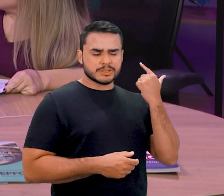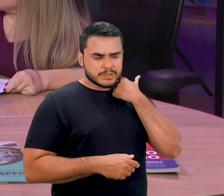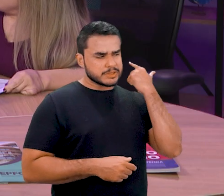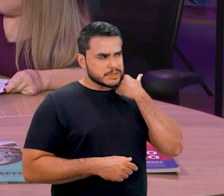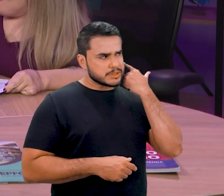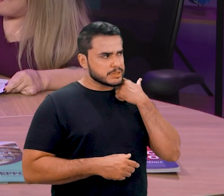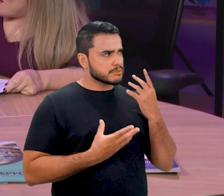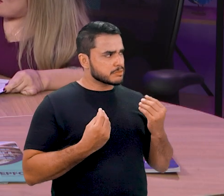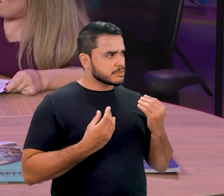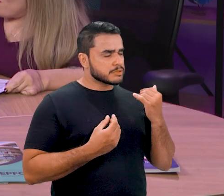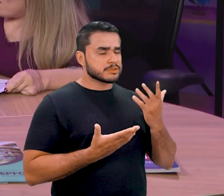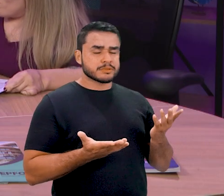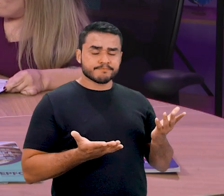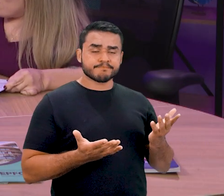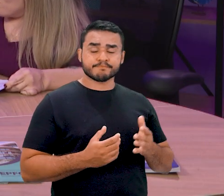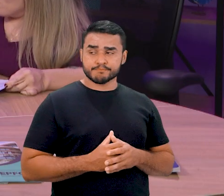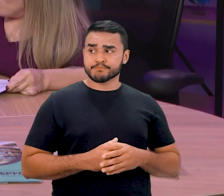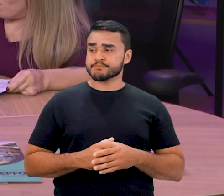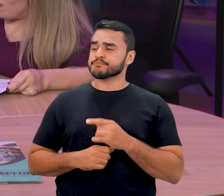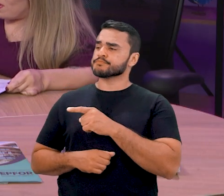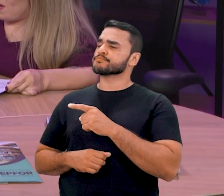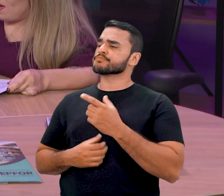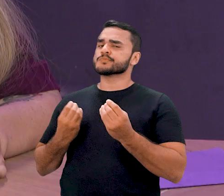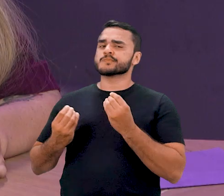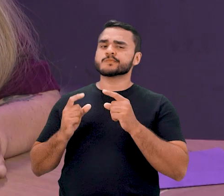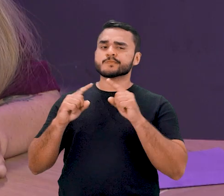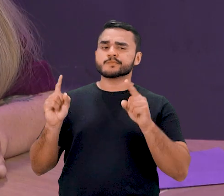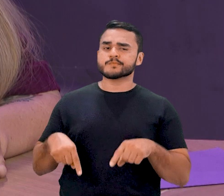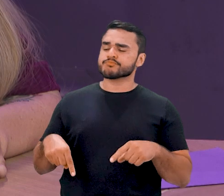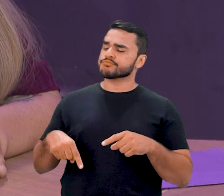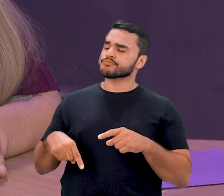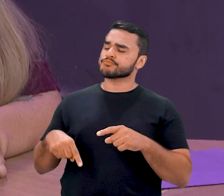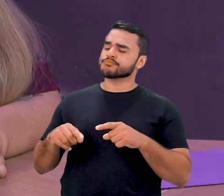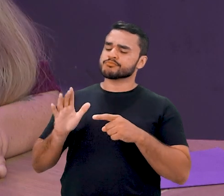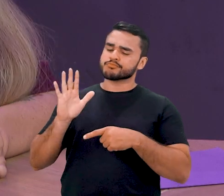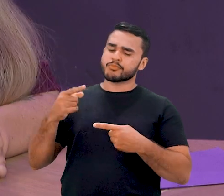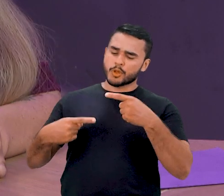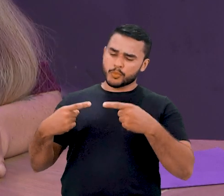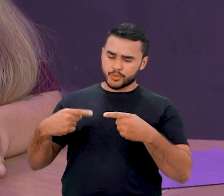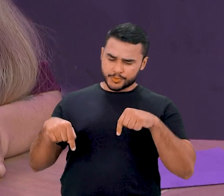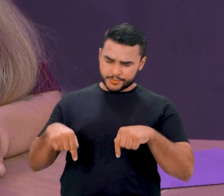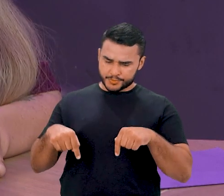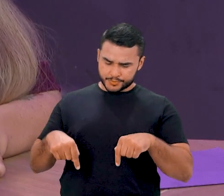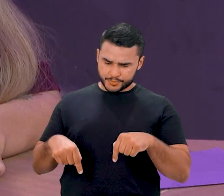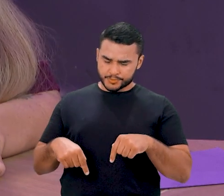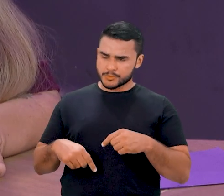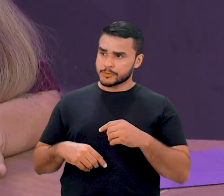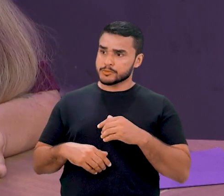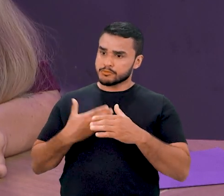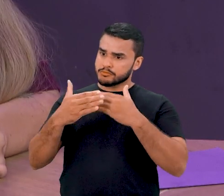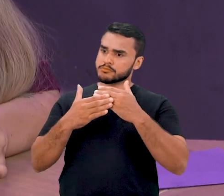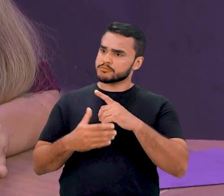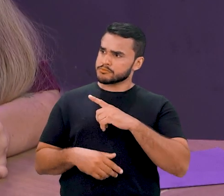gente. Isso. Me fala sobre as políticas públicas efetivas que a gente tem hoje aqui.